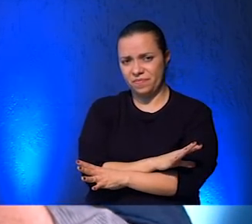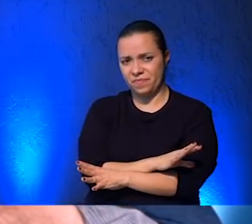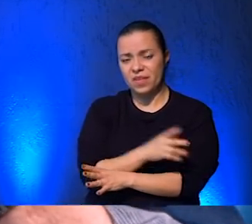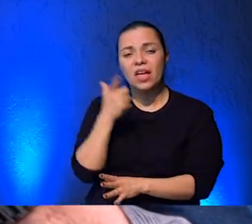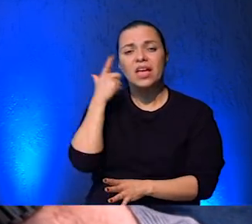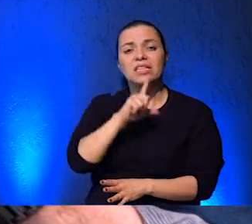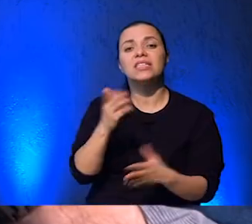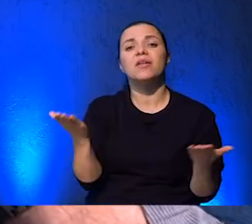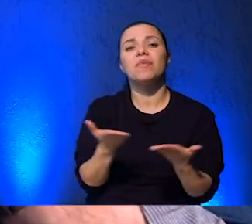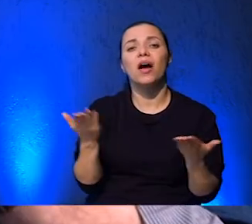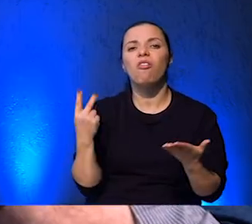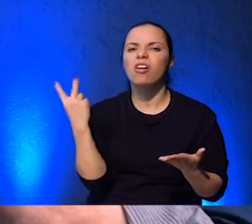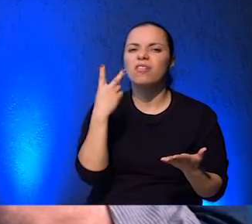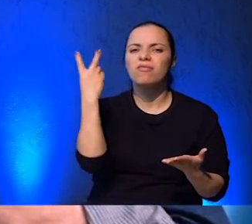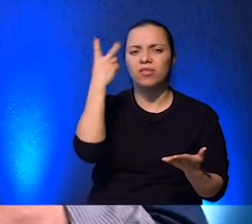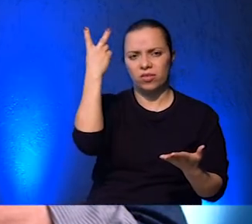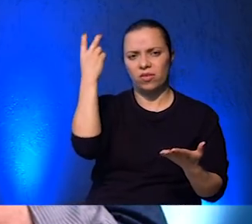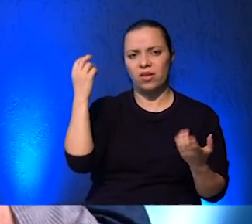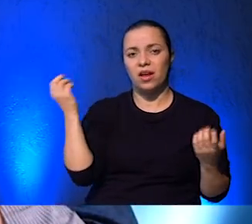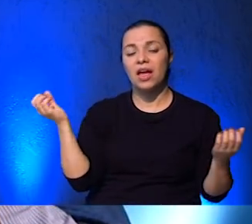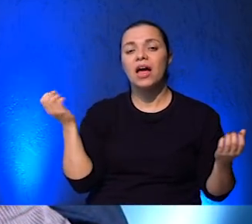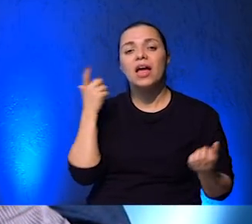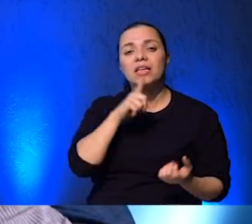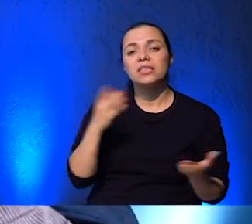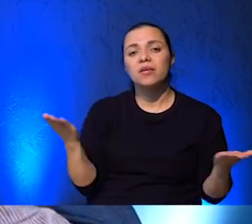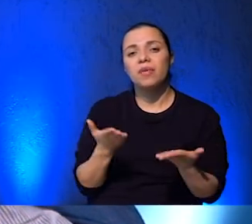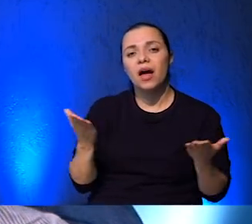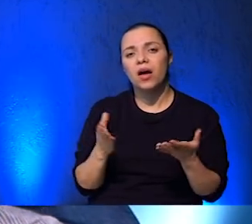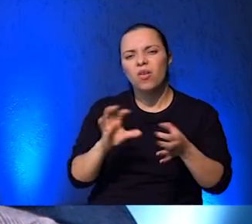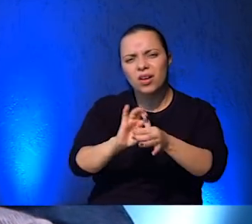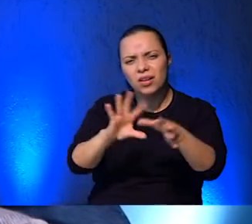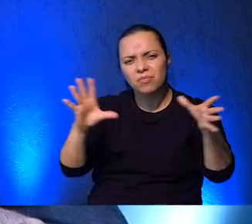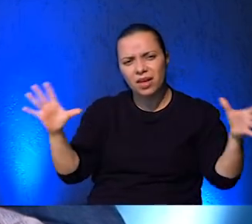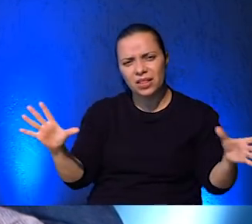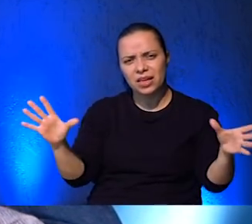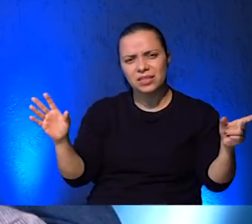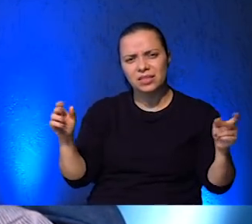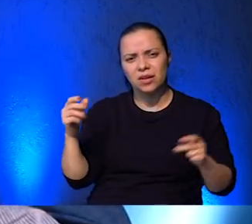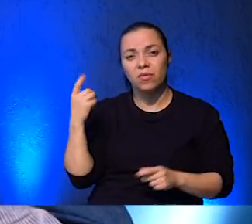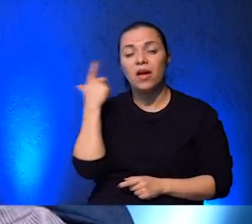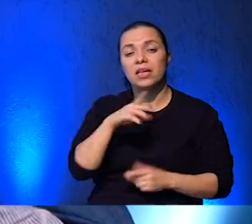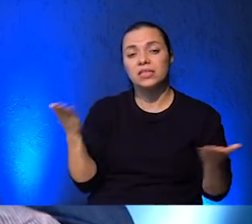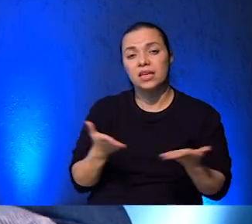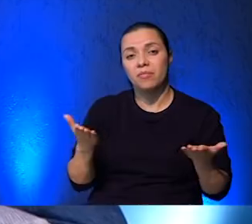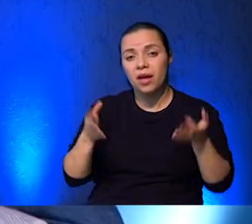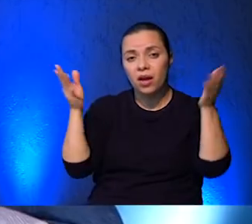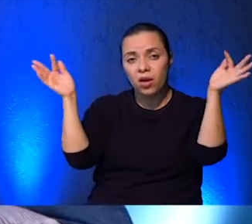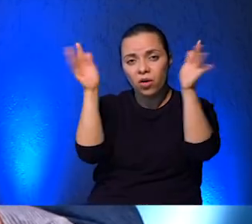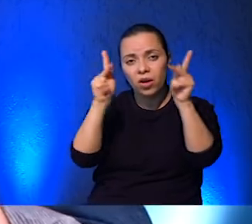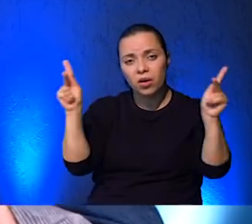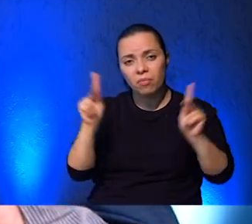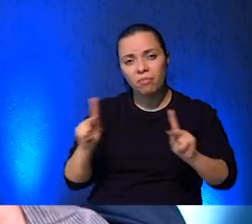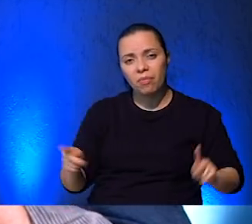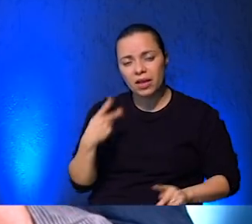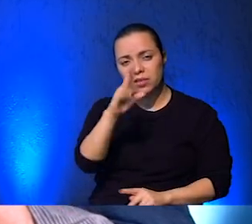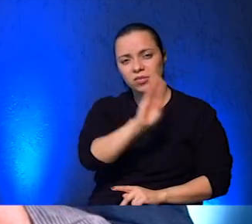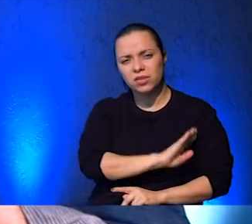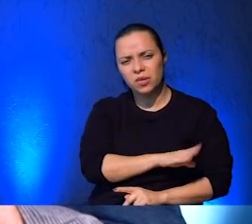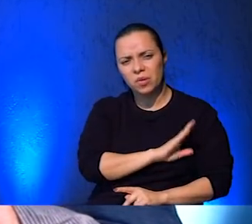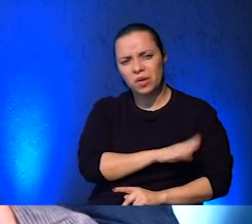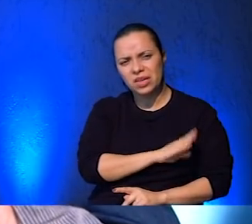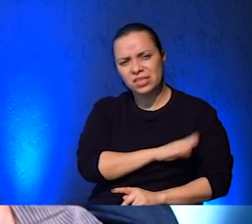libertação agora recebe paz no teu coração recebe paz no teu